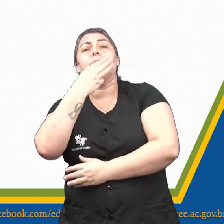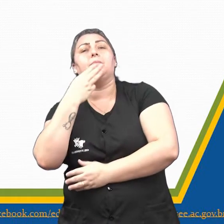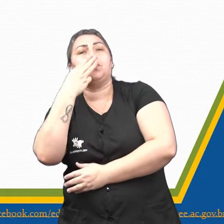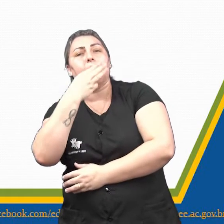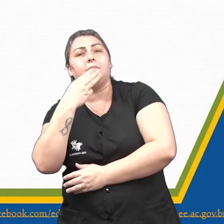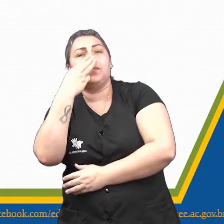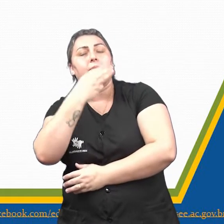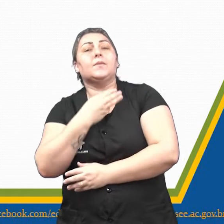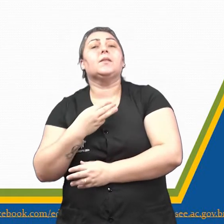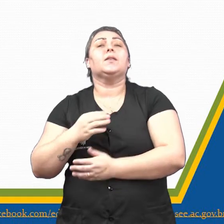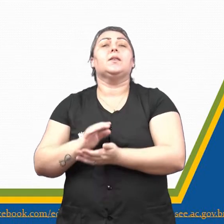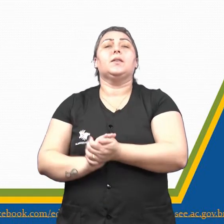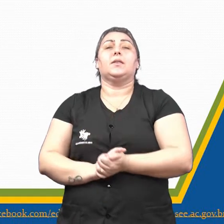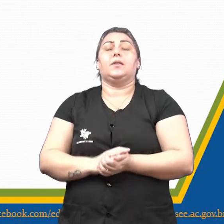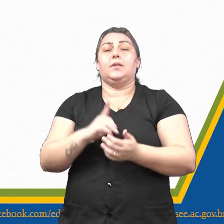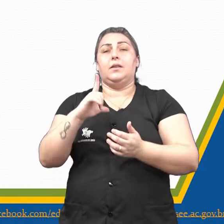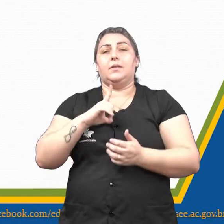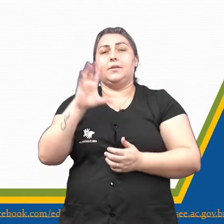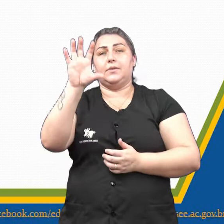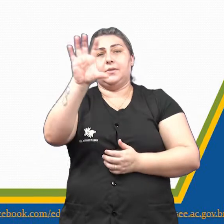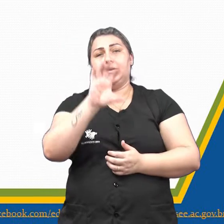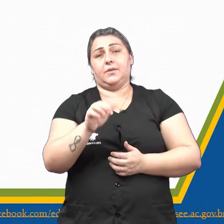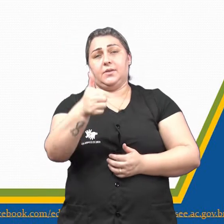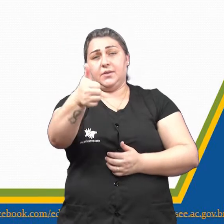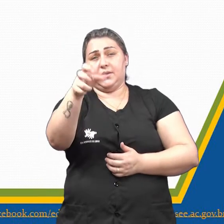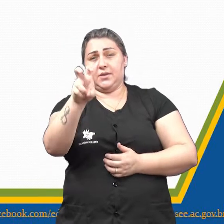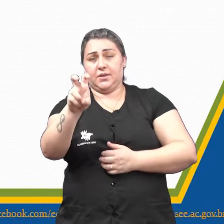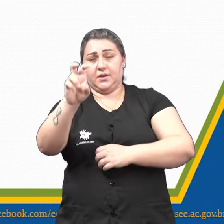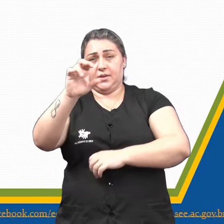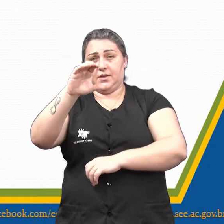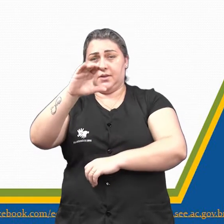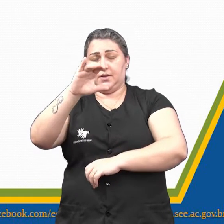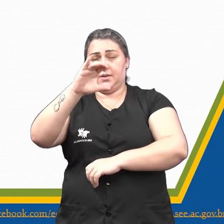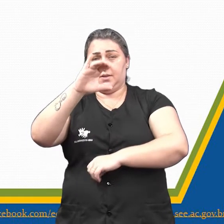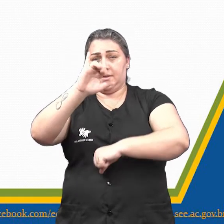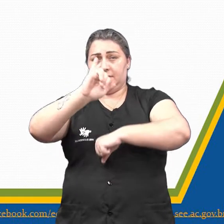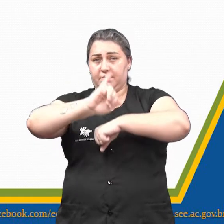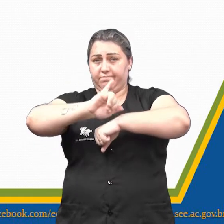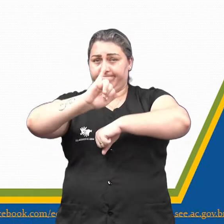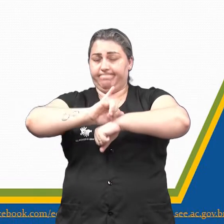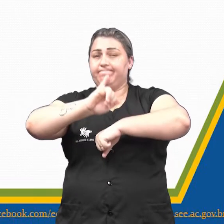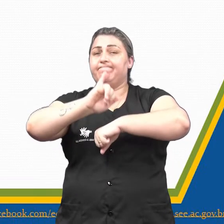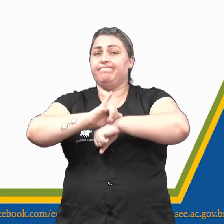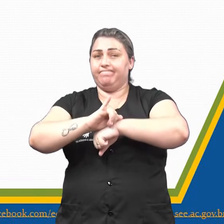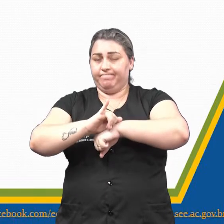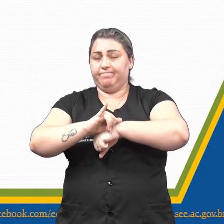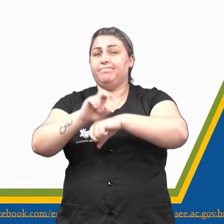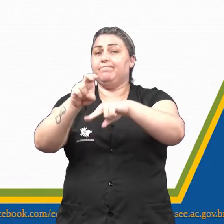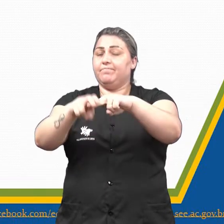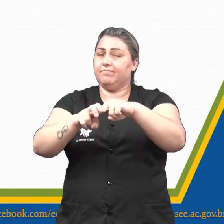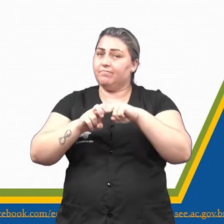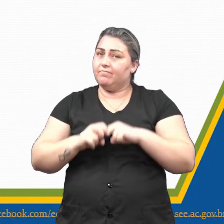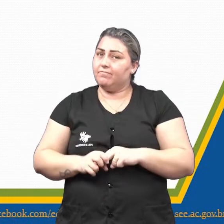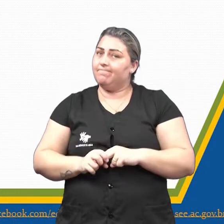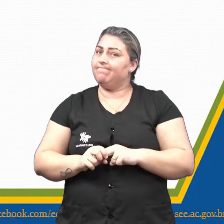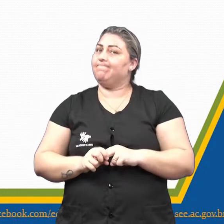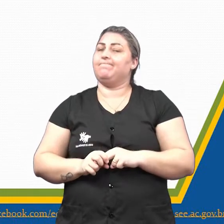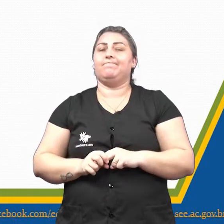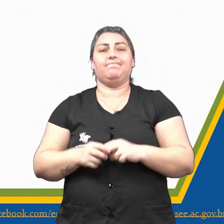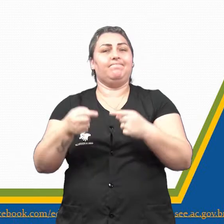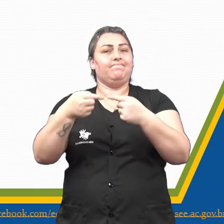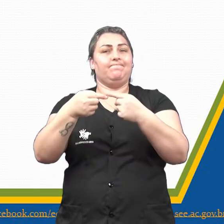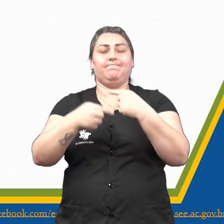e eles dividem essa região em 15 capitanias hereditárias. Porém, essas capitanias, elas não deram